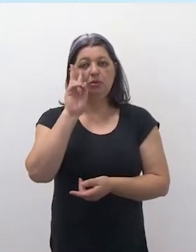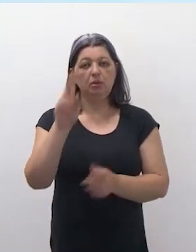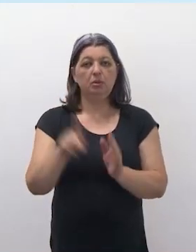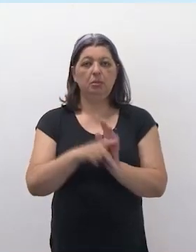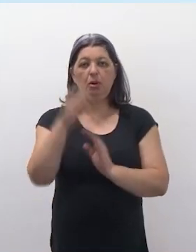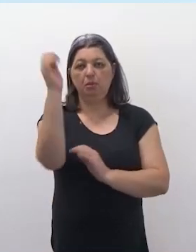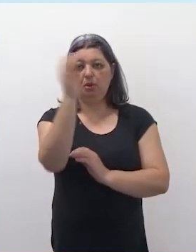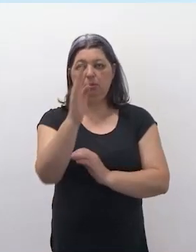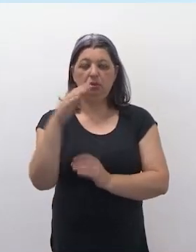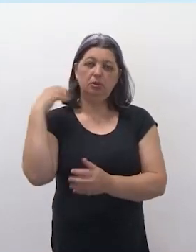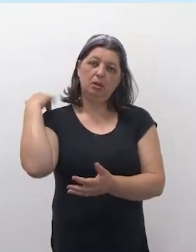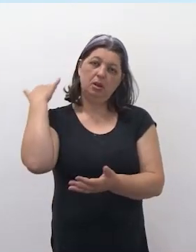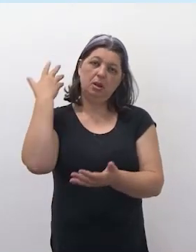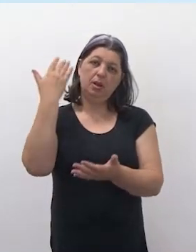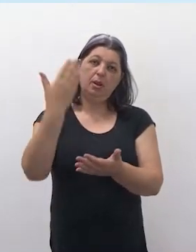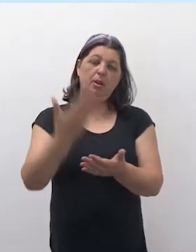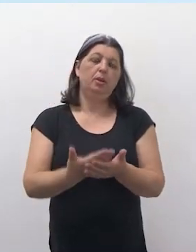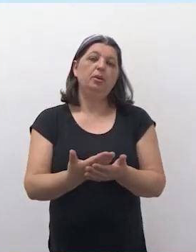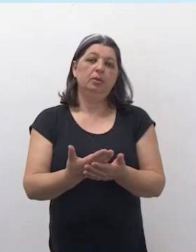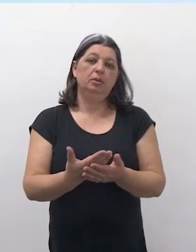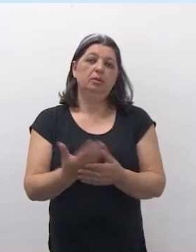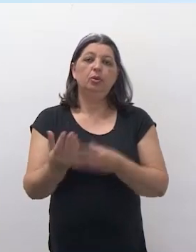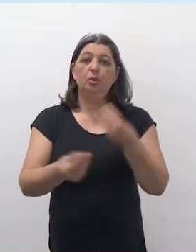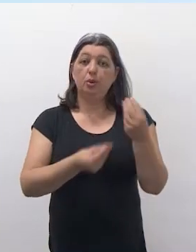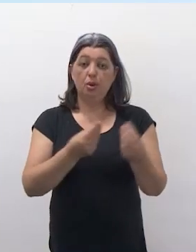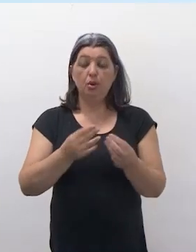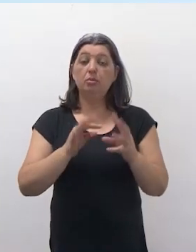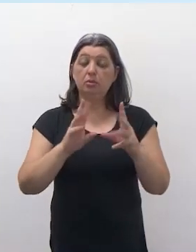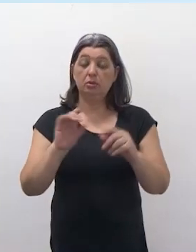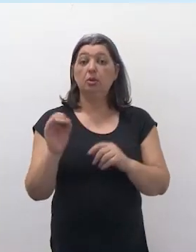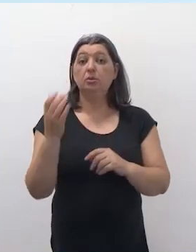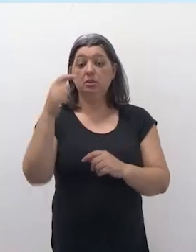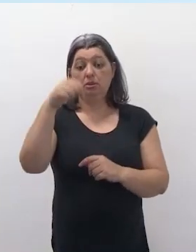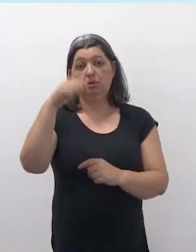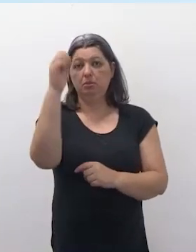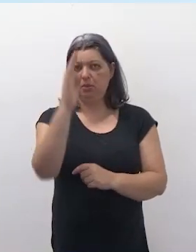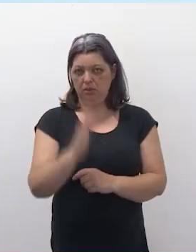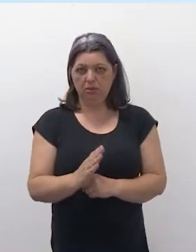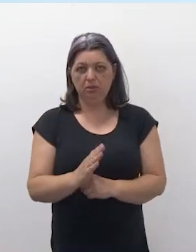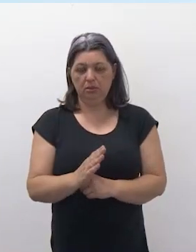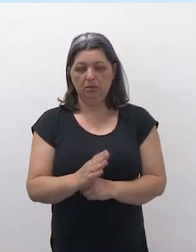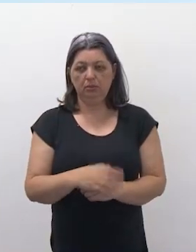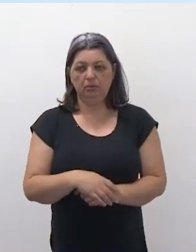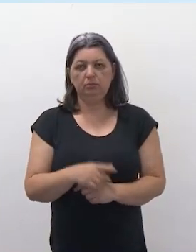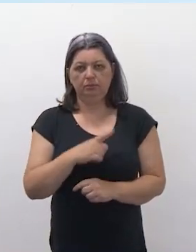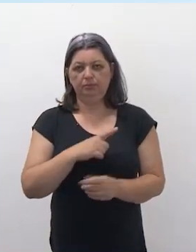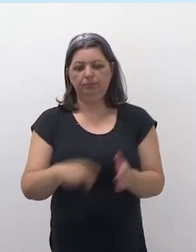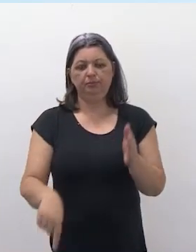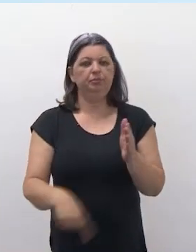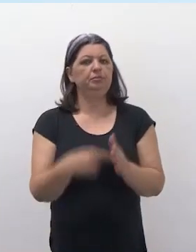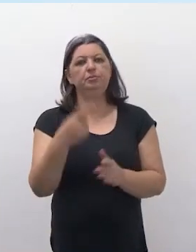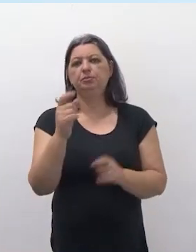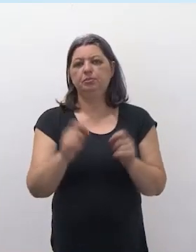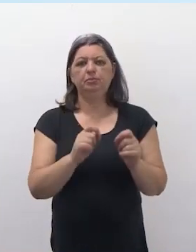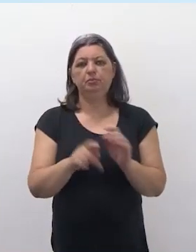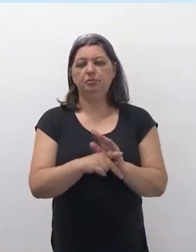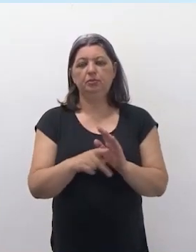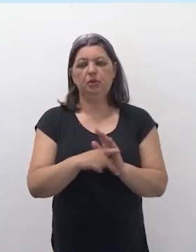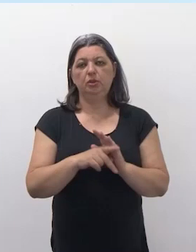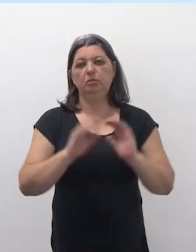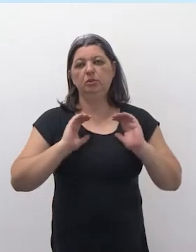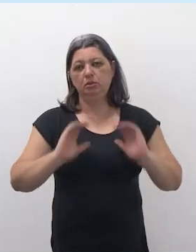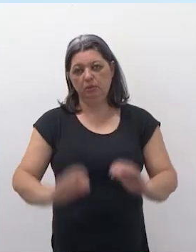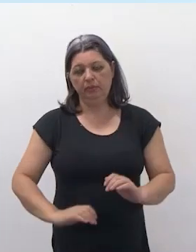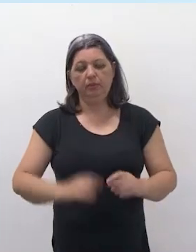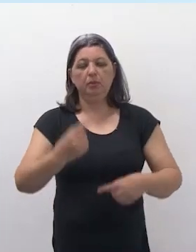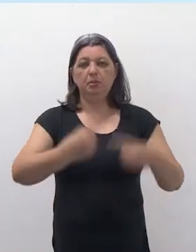né? Então, como que tudo isso que eu acabei de falar para vocês aconteceu no Brasil? Será que aqui no Brasil surgiu primeiro os direitos civis e depois os